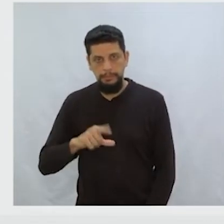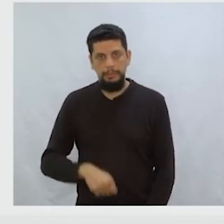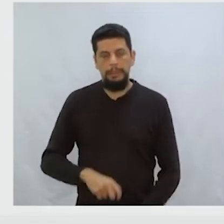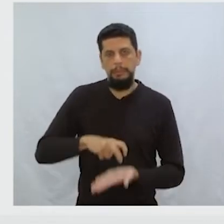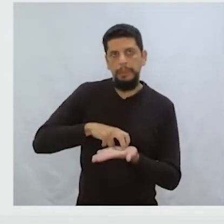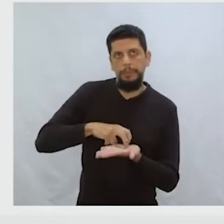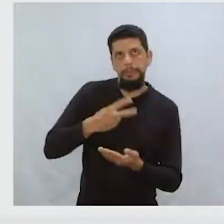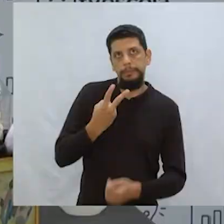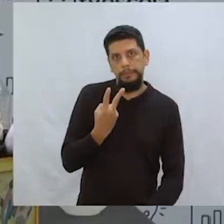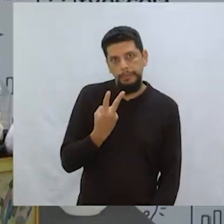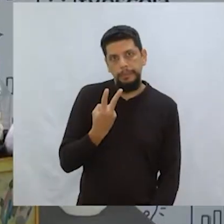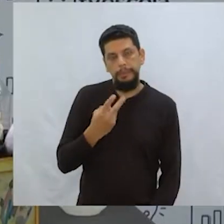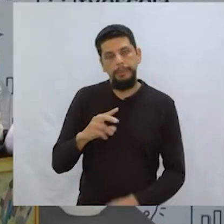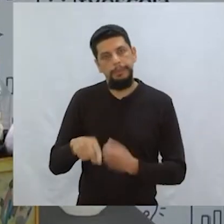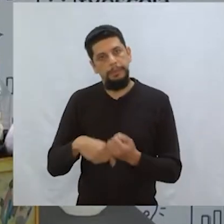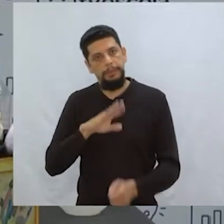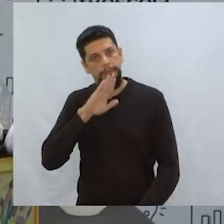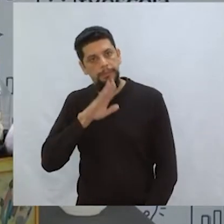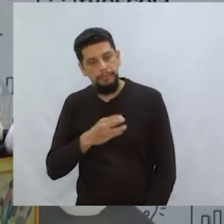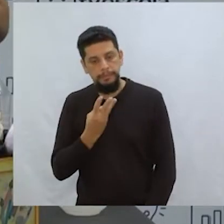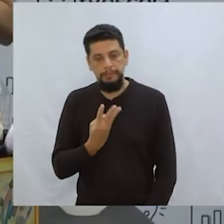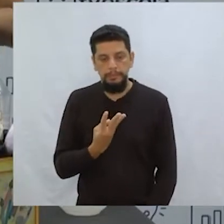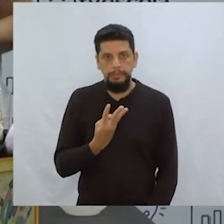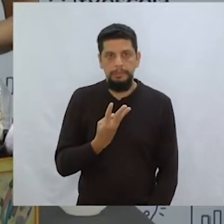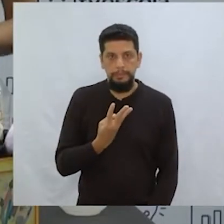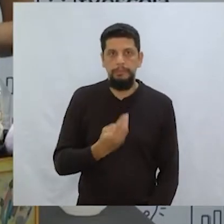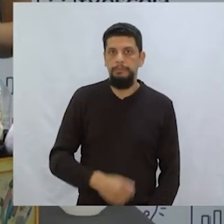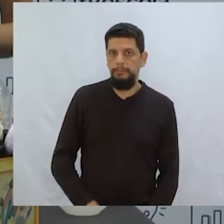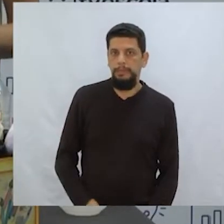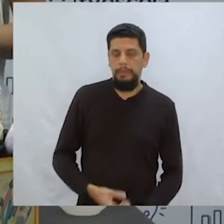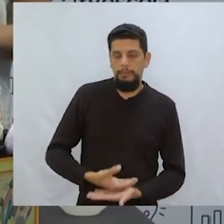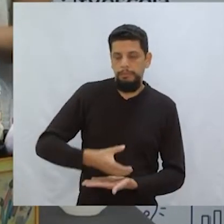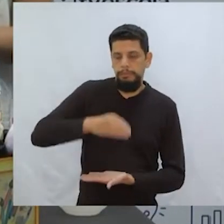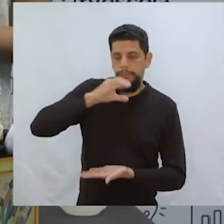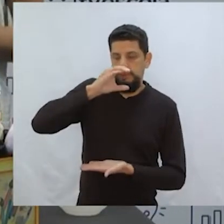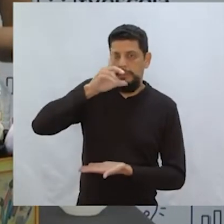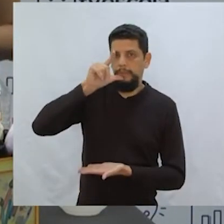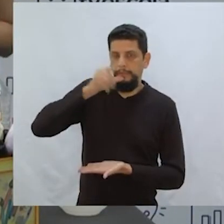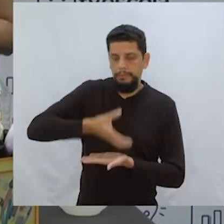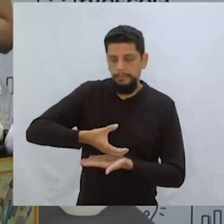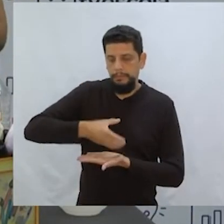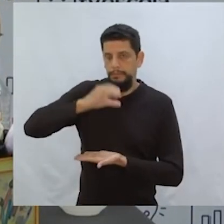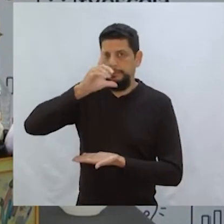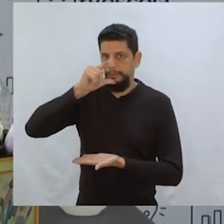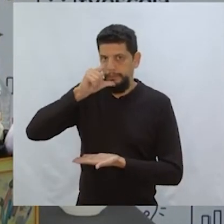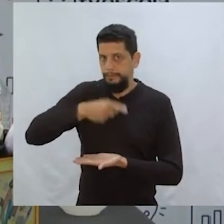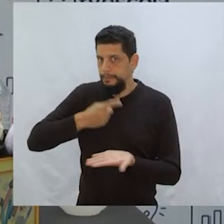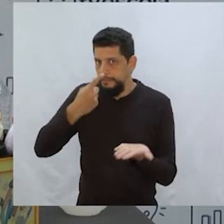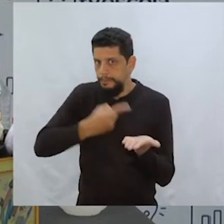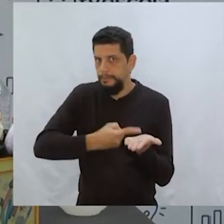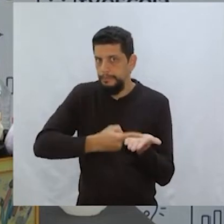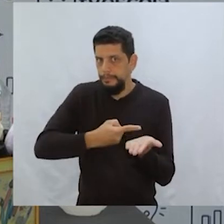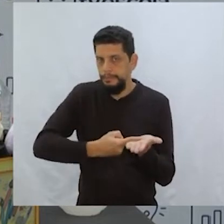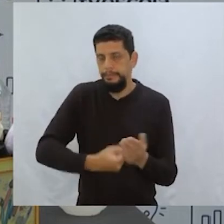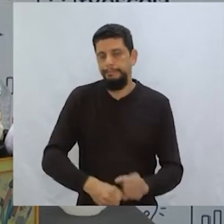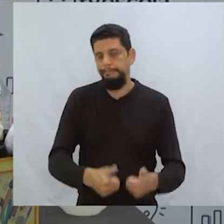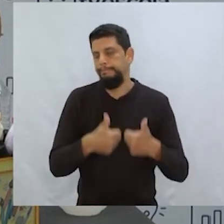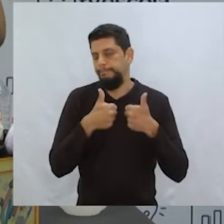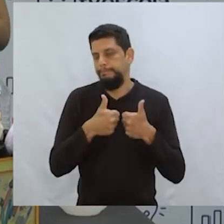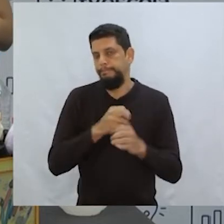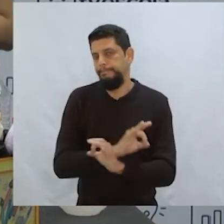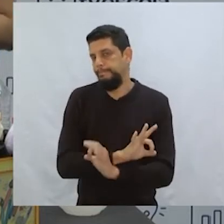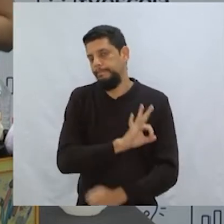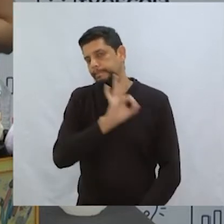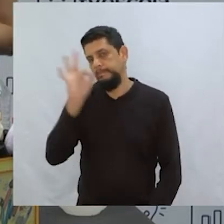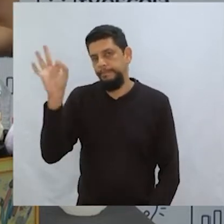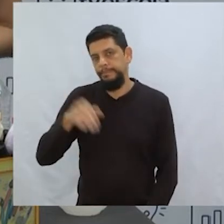De manhã eu tomo 2, à tarde mais 3, a gente vai tomando aos pouquinhos essa água aí. Combinado? Muito